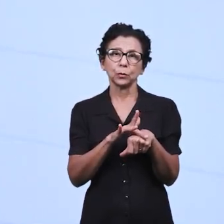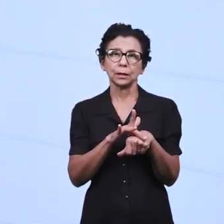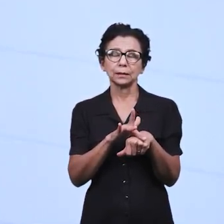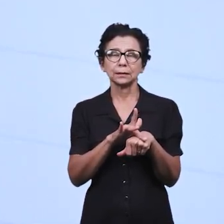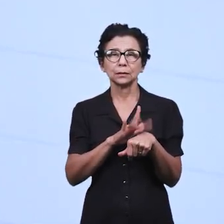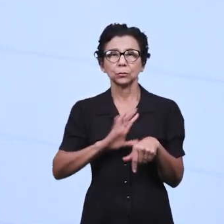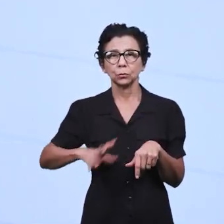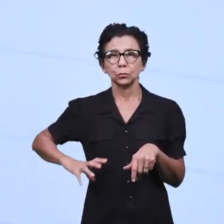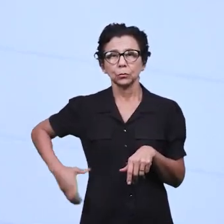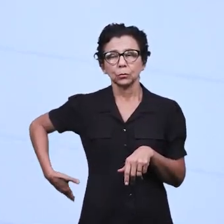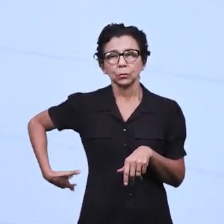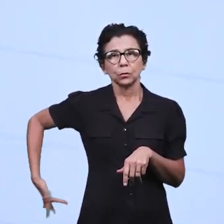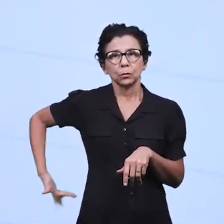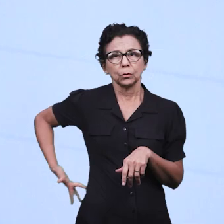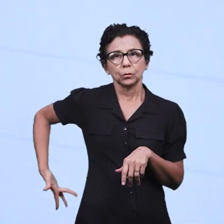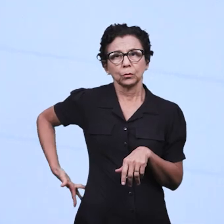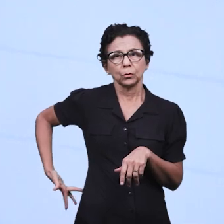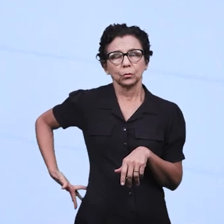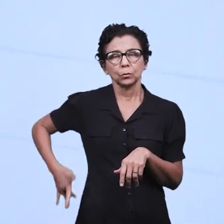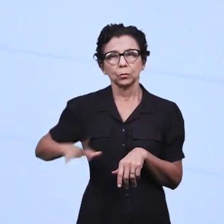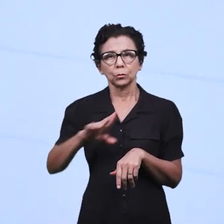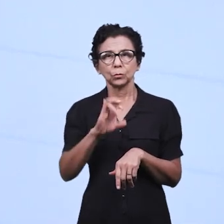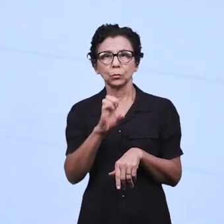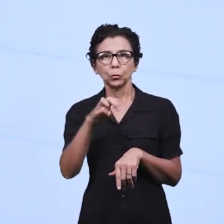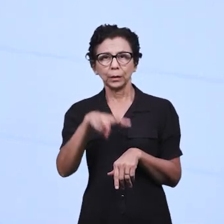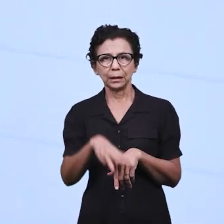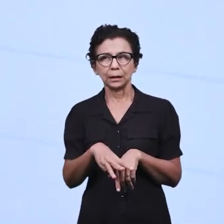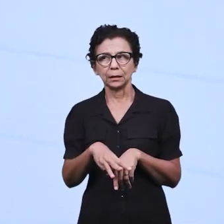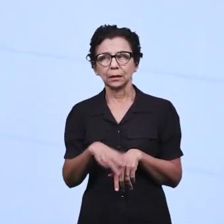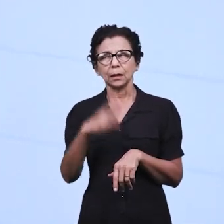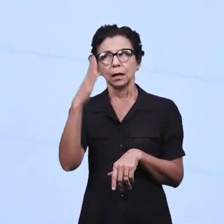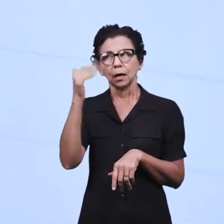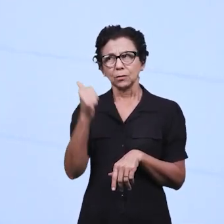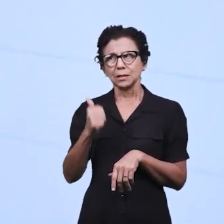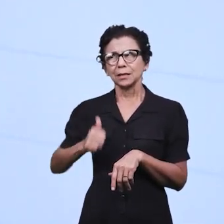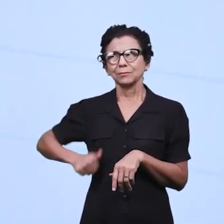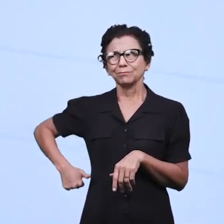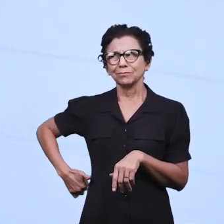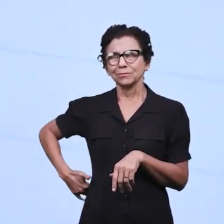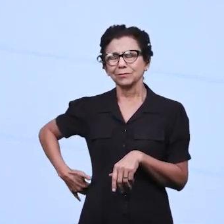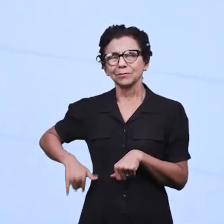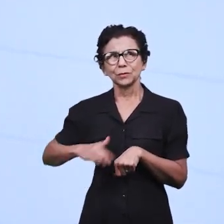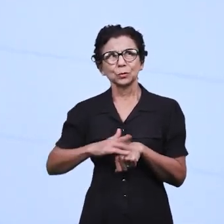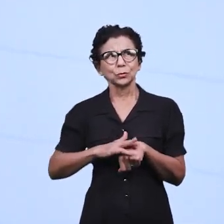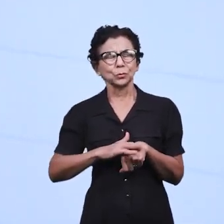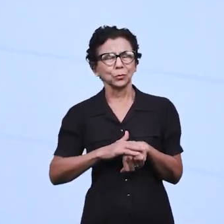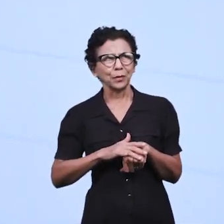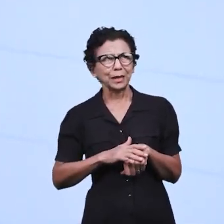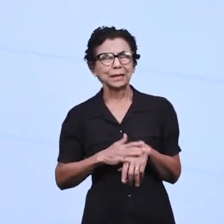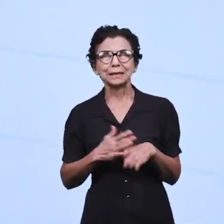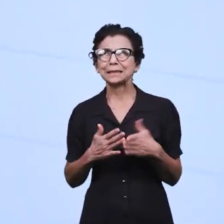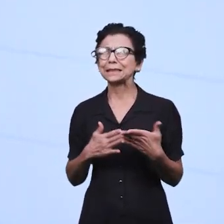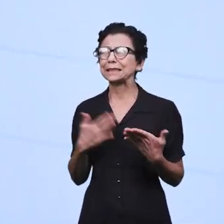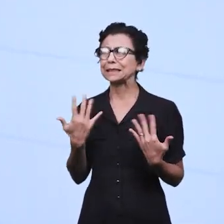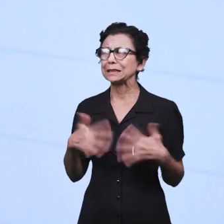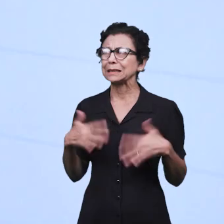sei que eu tenho a doença. E aí o que acontece? Pode ser que houve um agravamento ali, sabe, emergencial, e